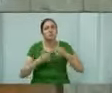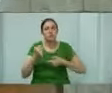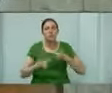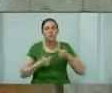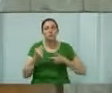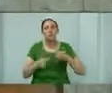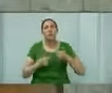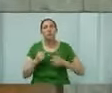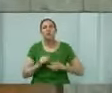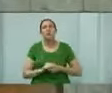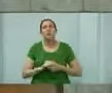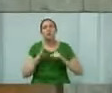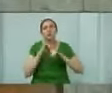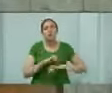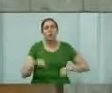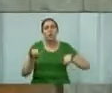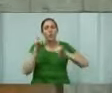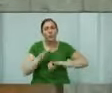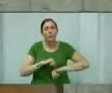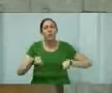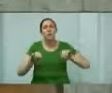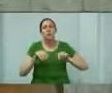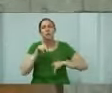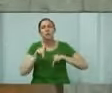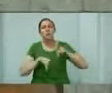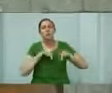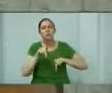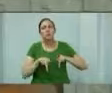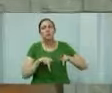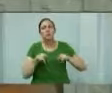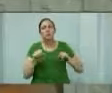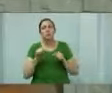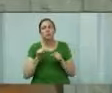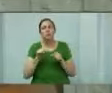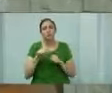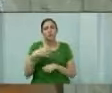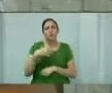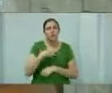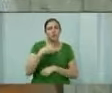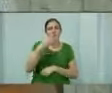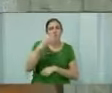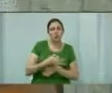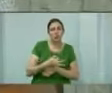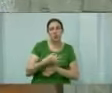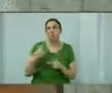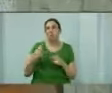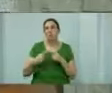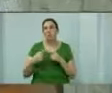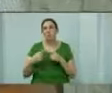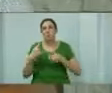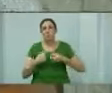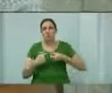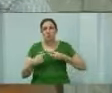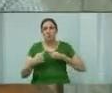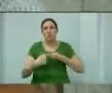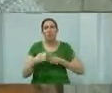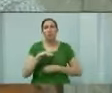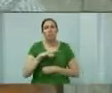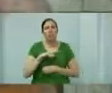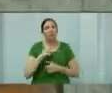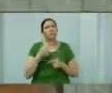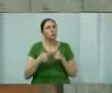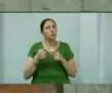tranquila, informando, avisando, e como tem que ser, porque a nossa cidade, ela tem